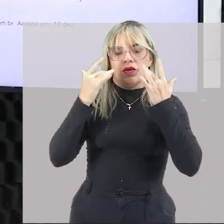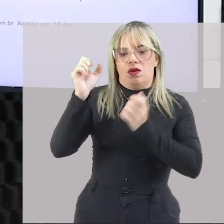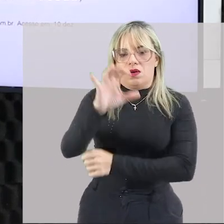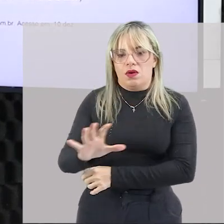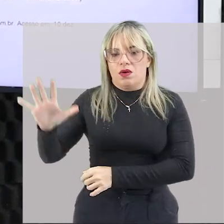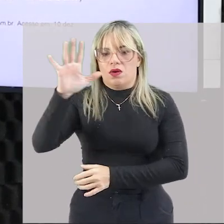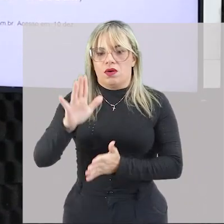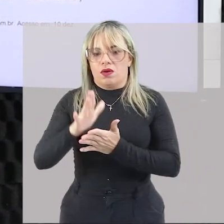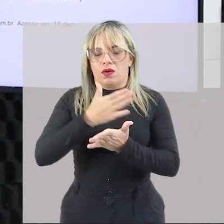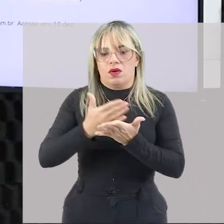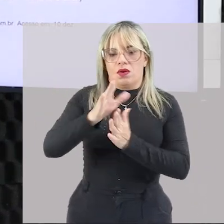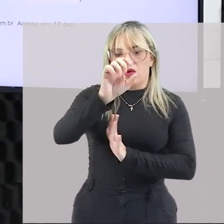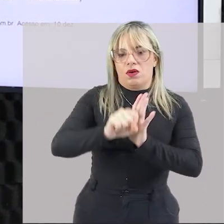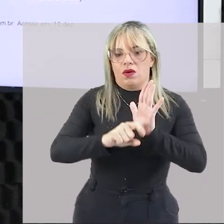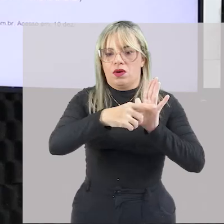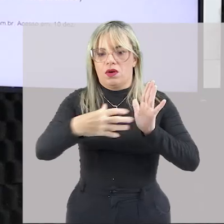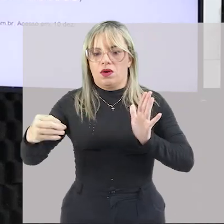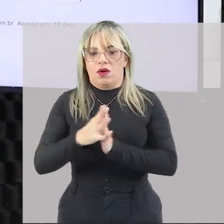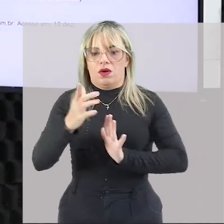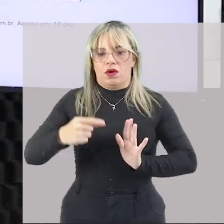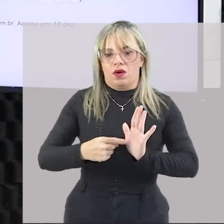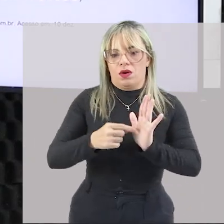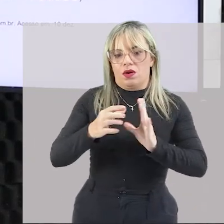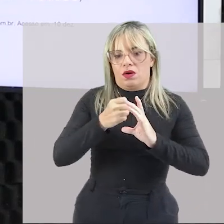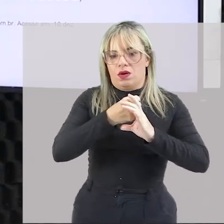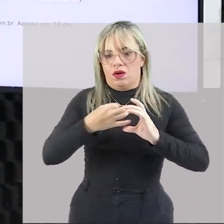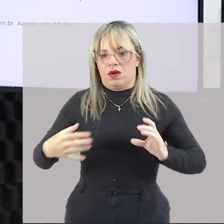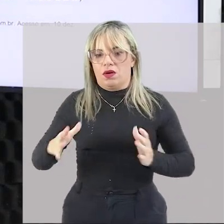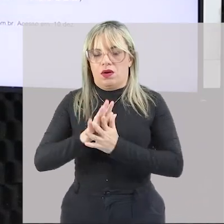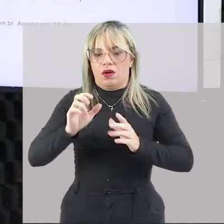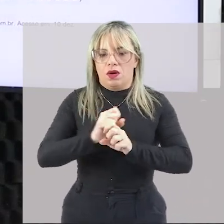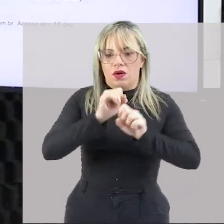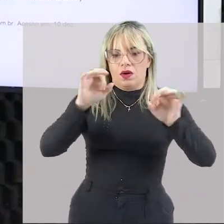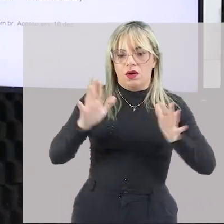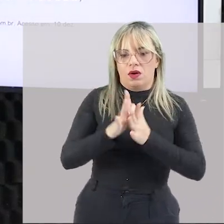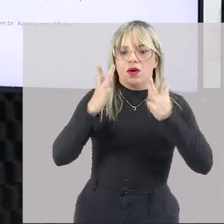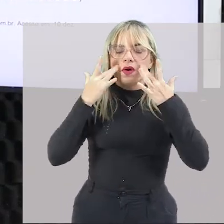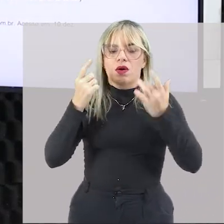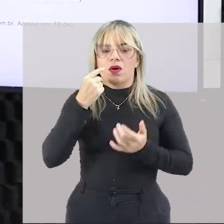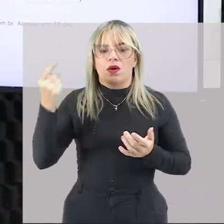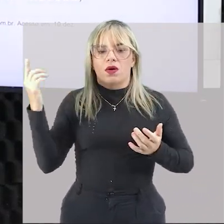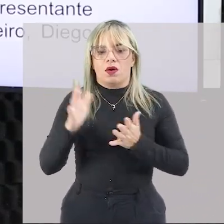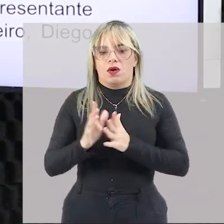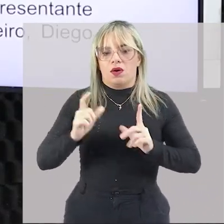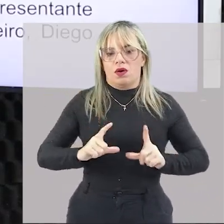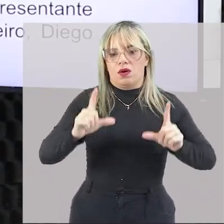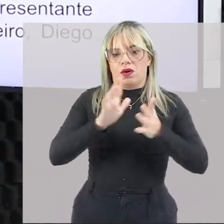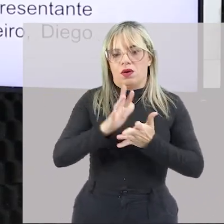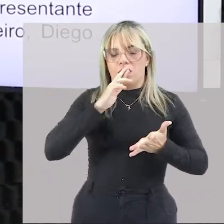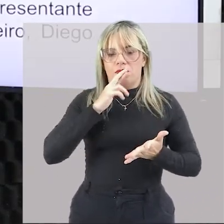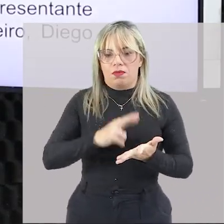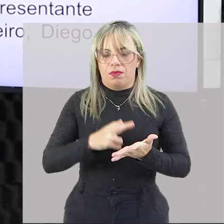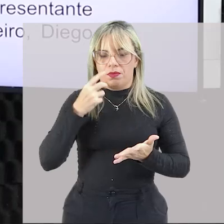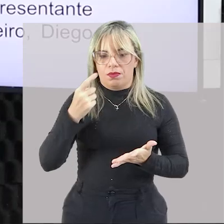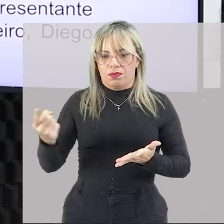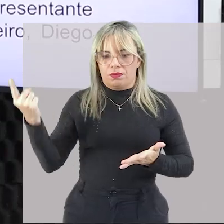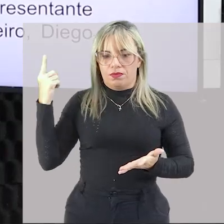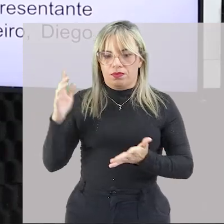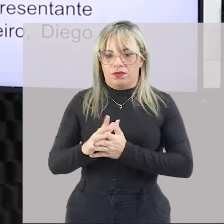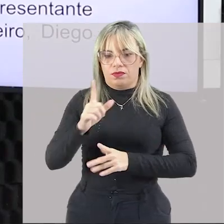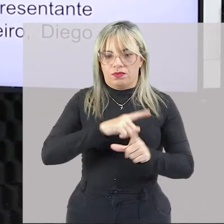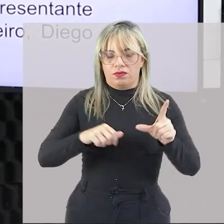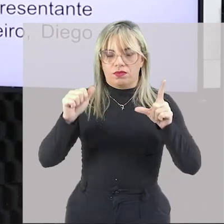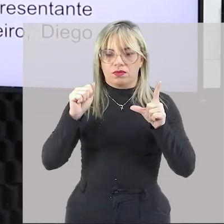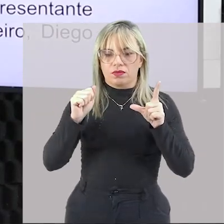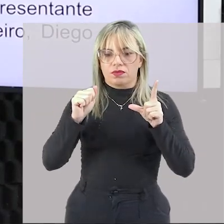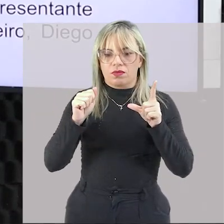características reveladas nos traços na obra de quem? Eu falei o nome da agora, já dei a resposta. Alfredo